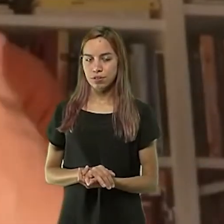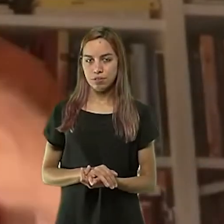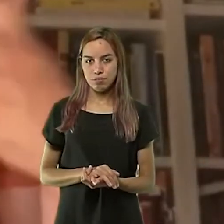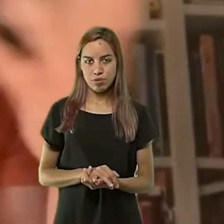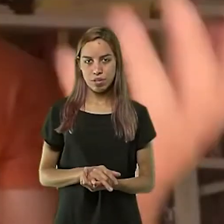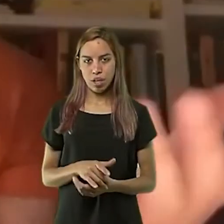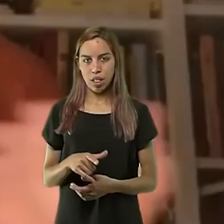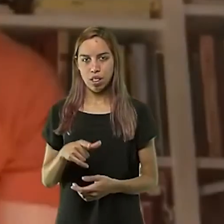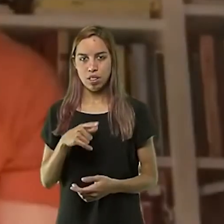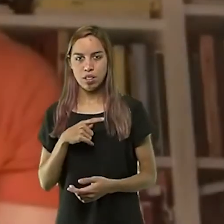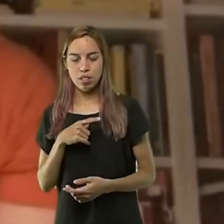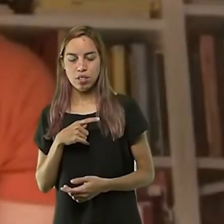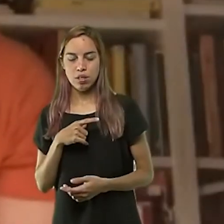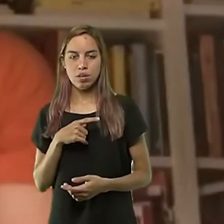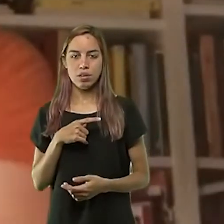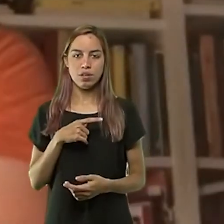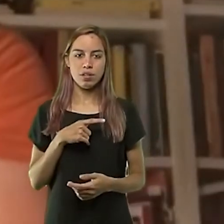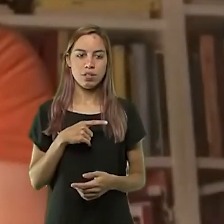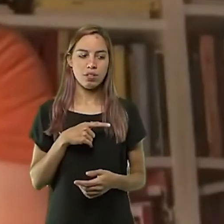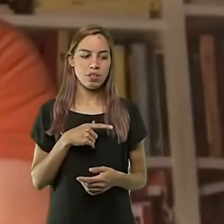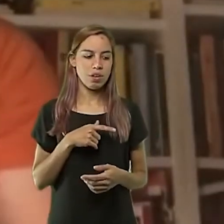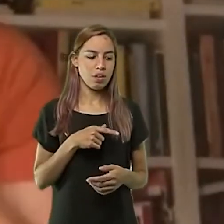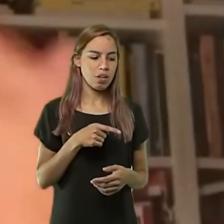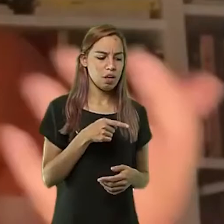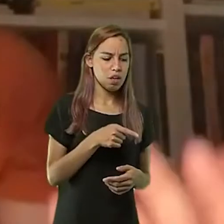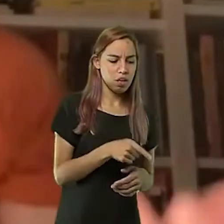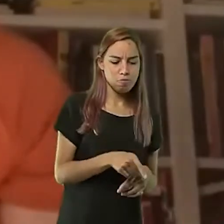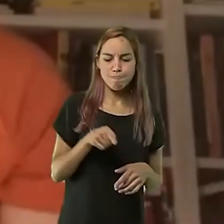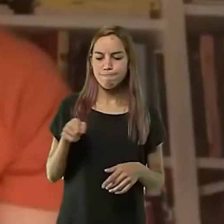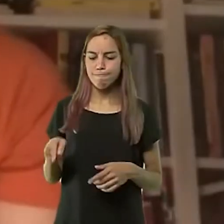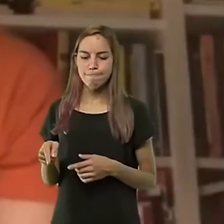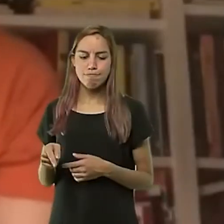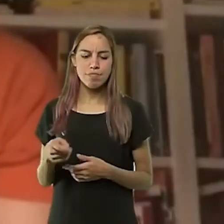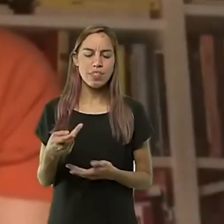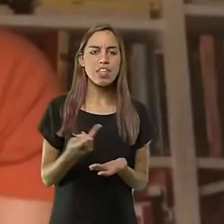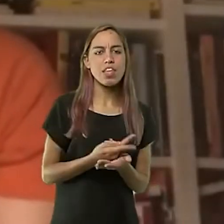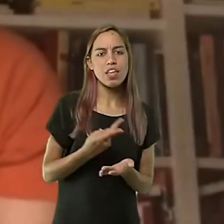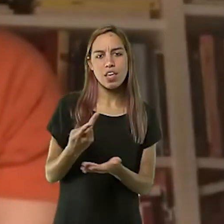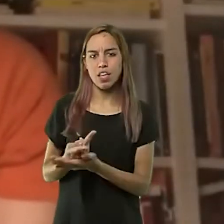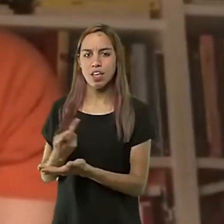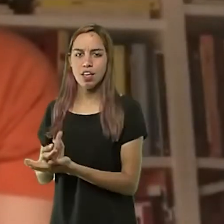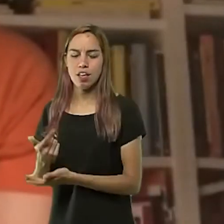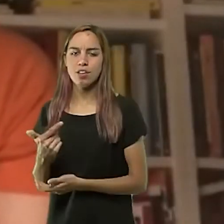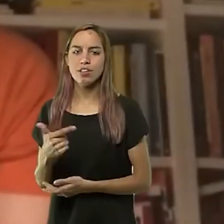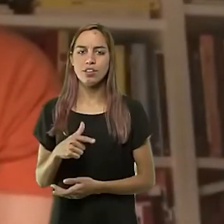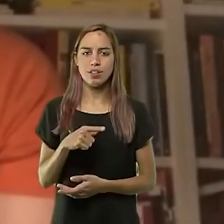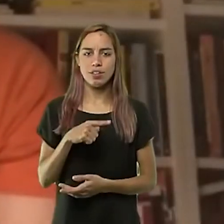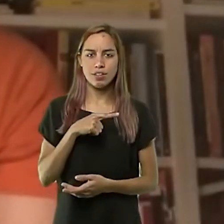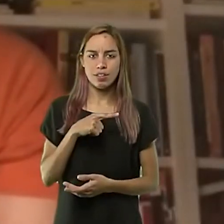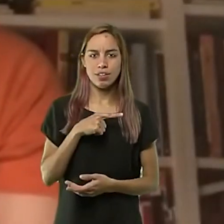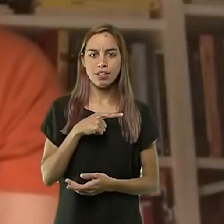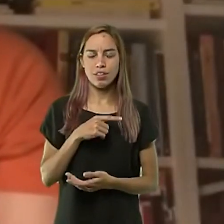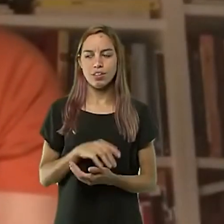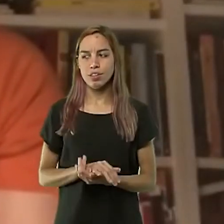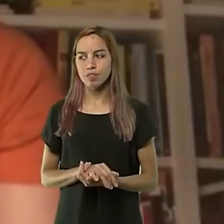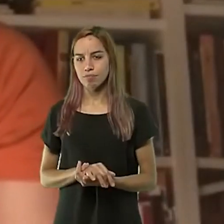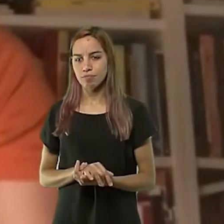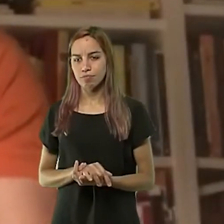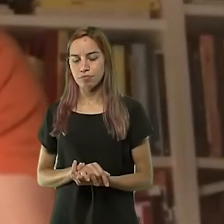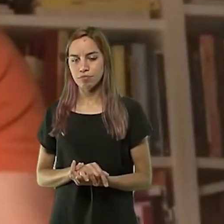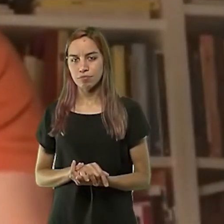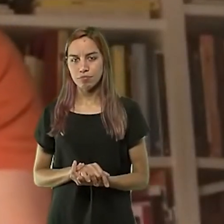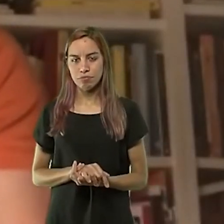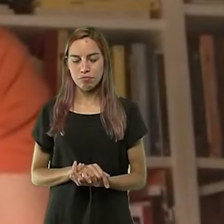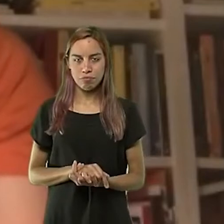que são mais ou menos comuns. Por exemplo, acontece muito nos escritores